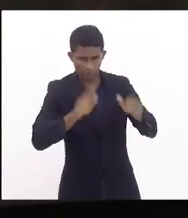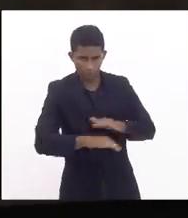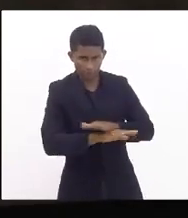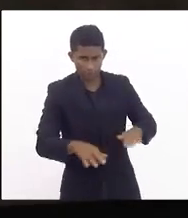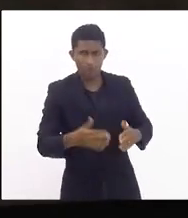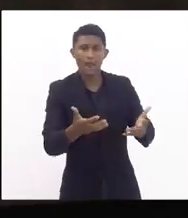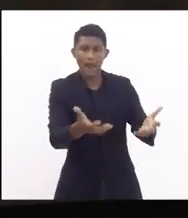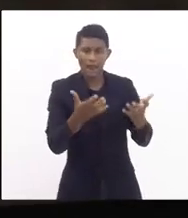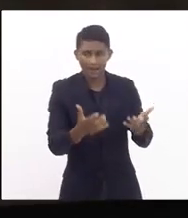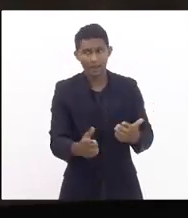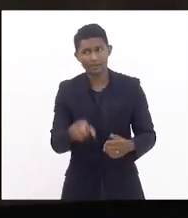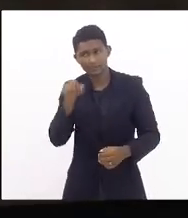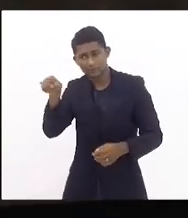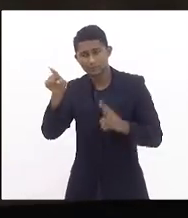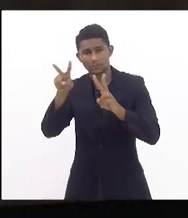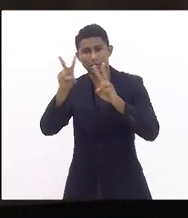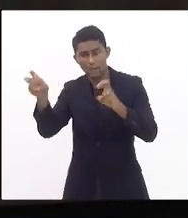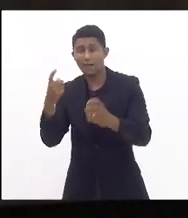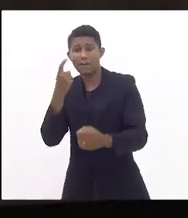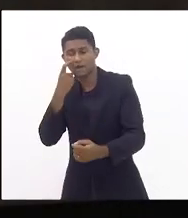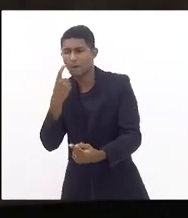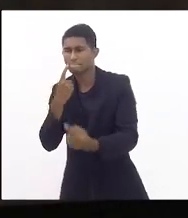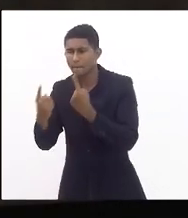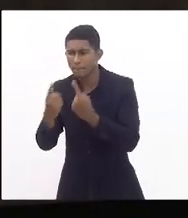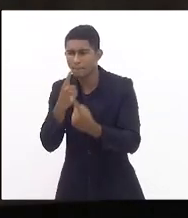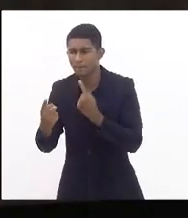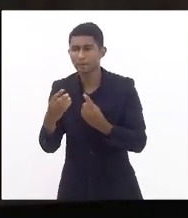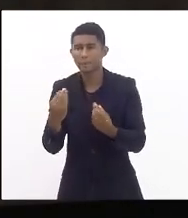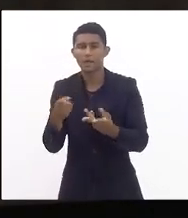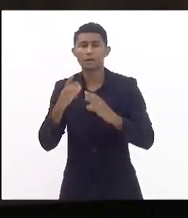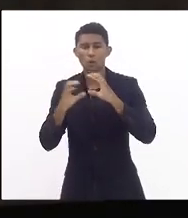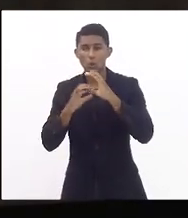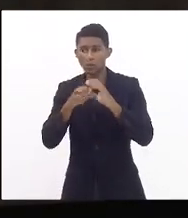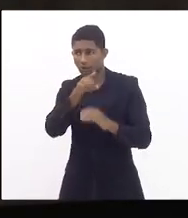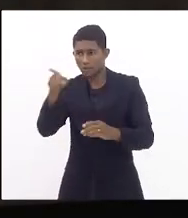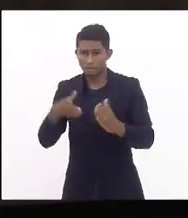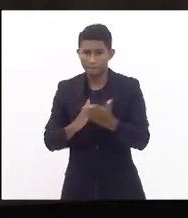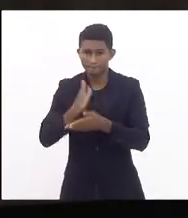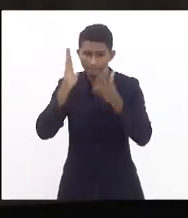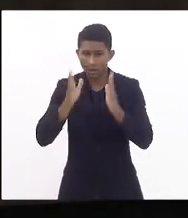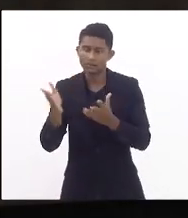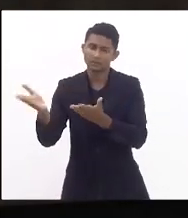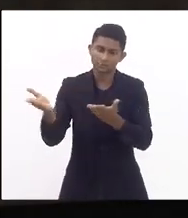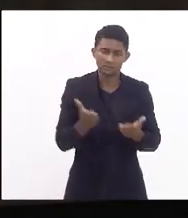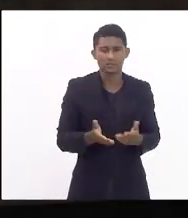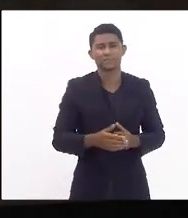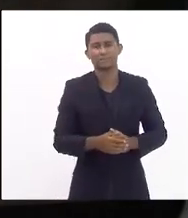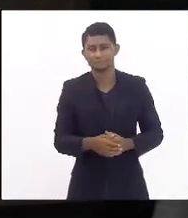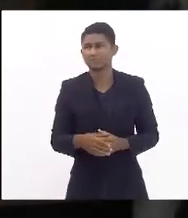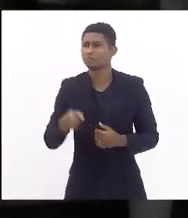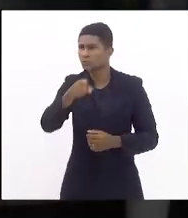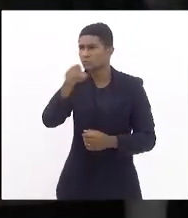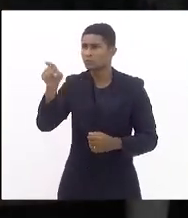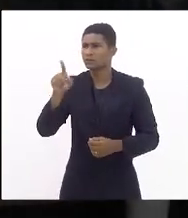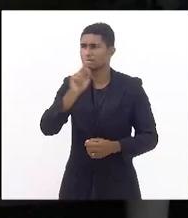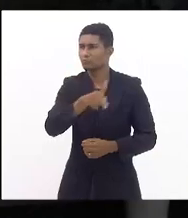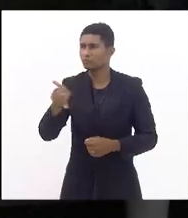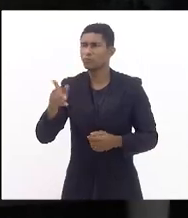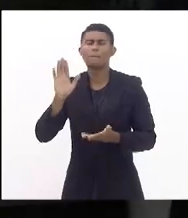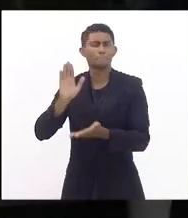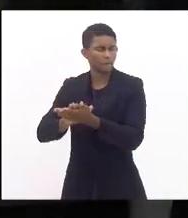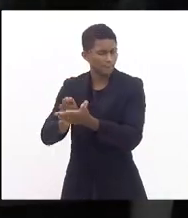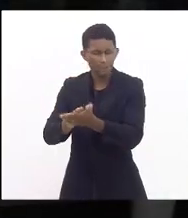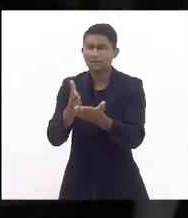quer iniciar a negociação para a convocação desses concursados. Parabéns, futuros professores